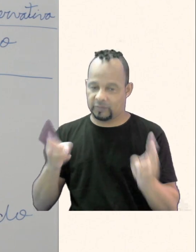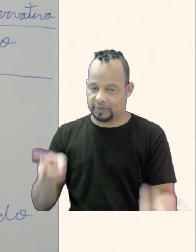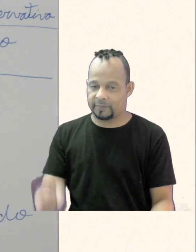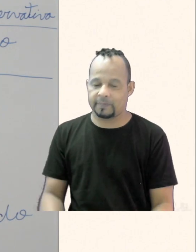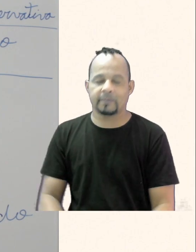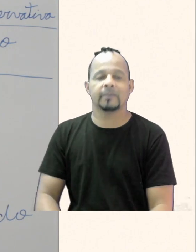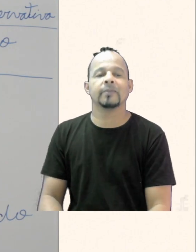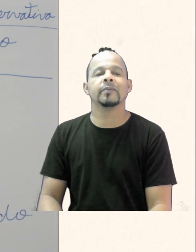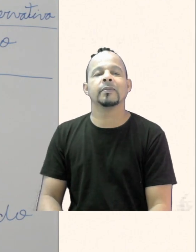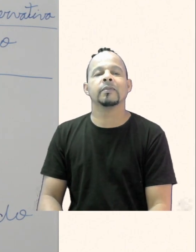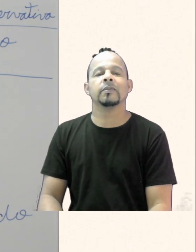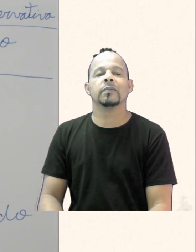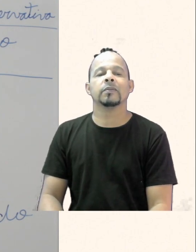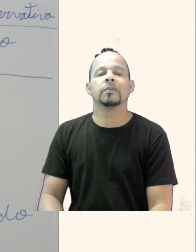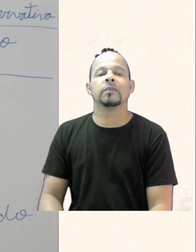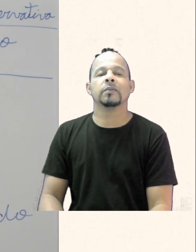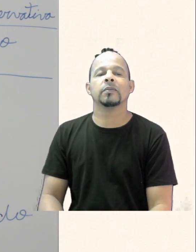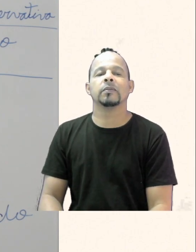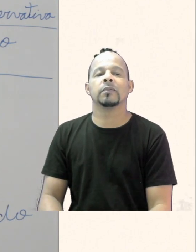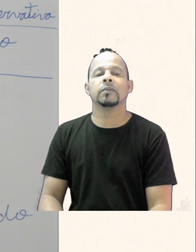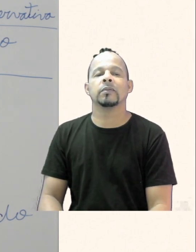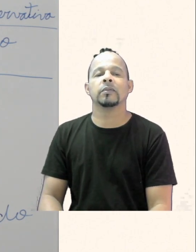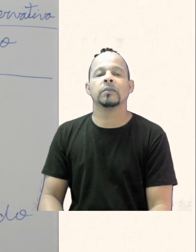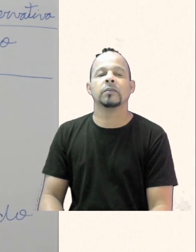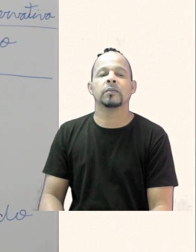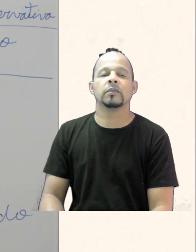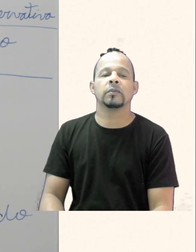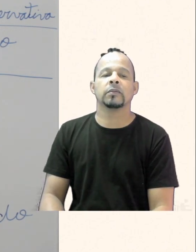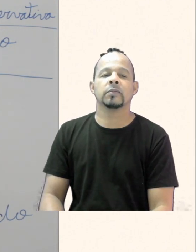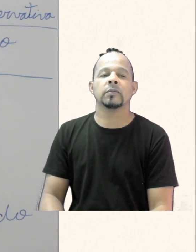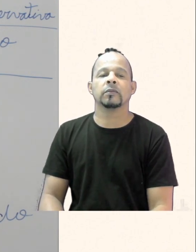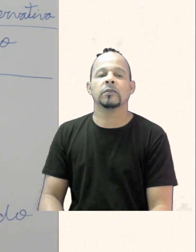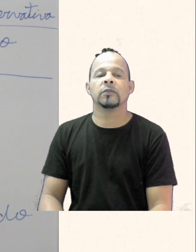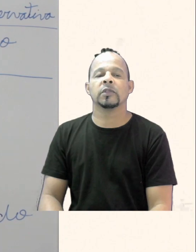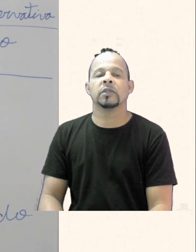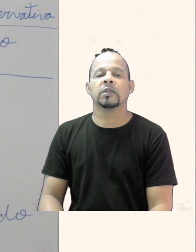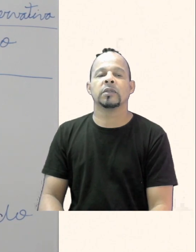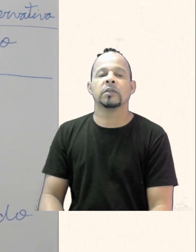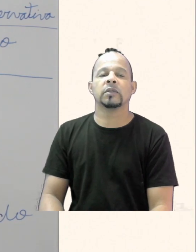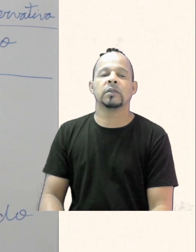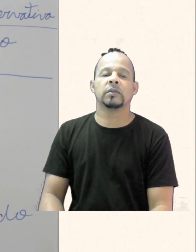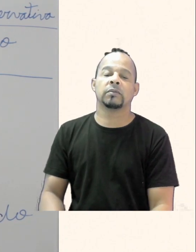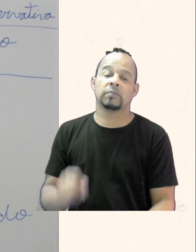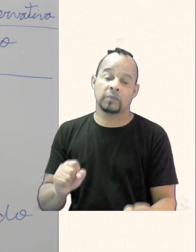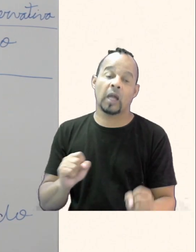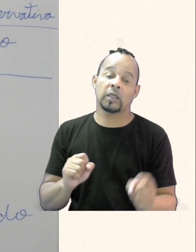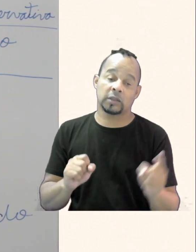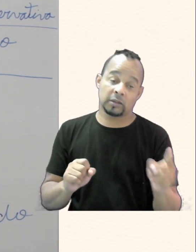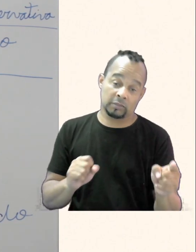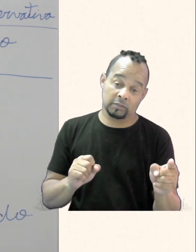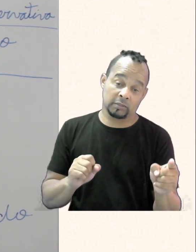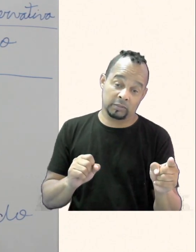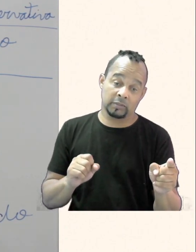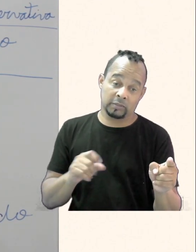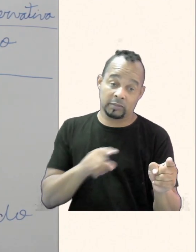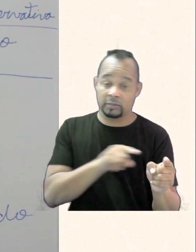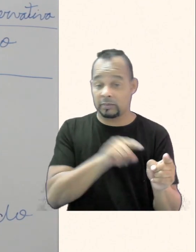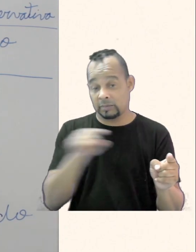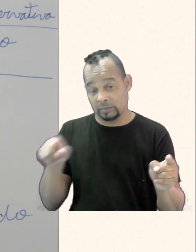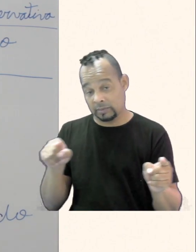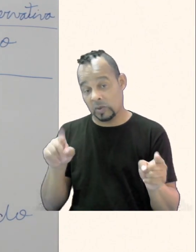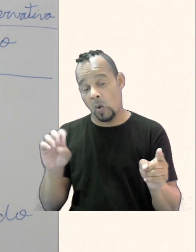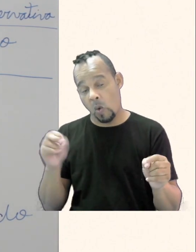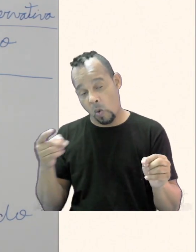Certo? Então, nesse caso aqui, vale a ida e vale a volta, tá? Vale os dois casos. Se o rotacional de F for zero, F é